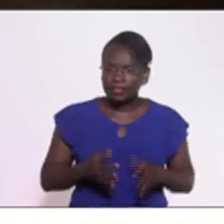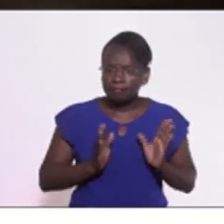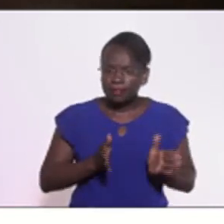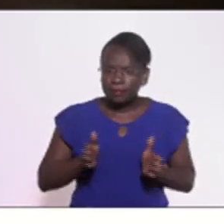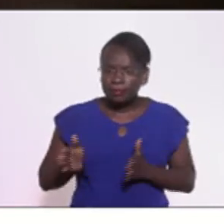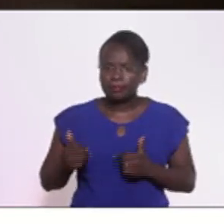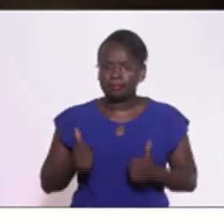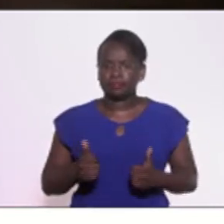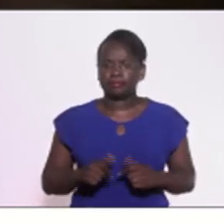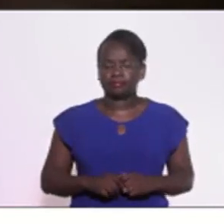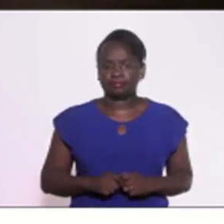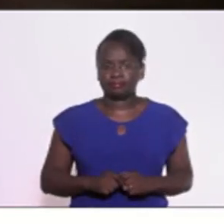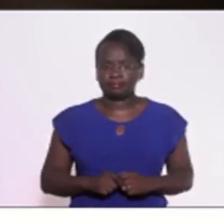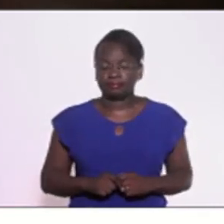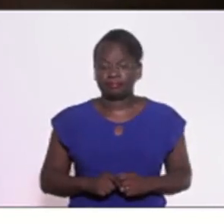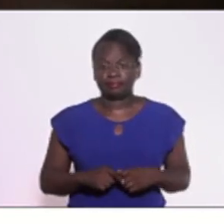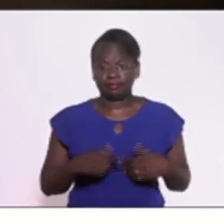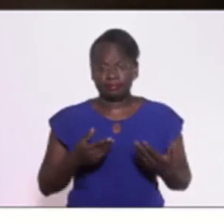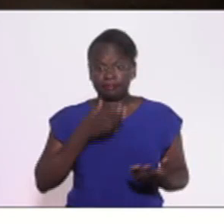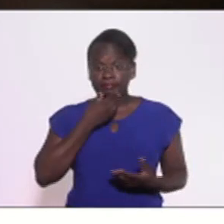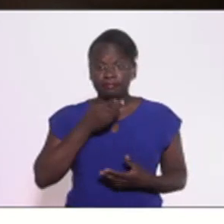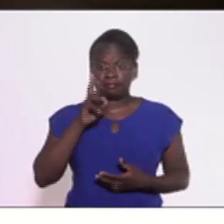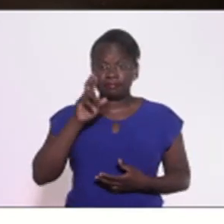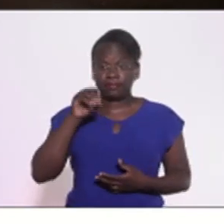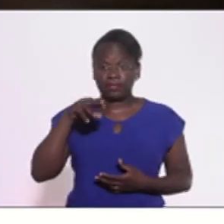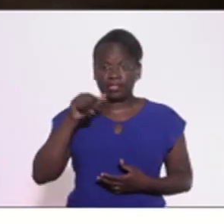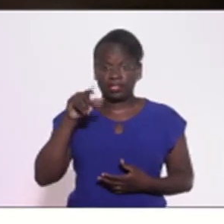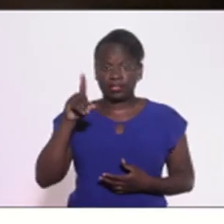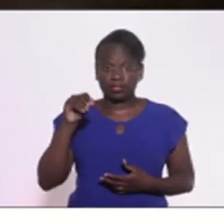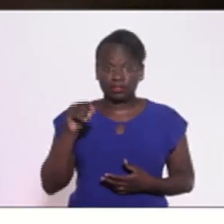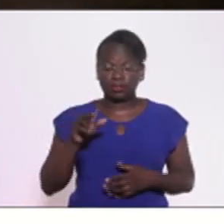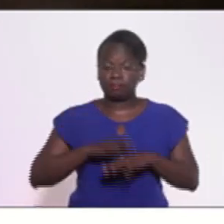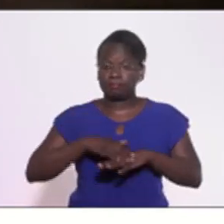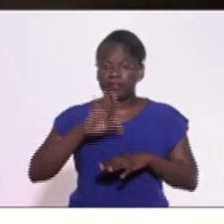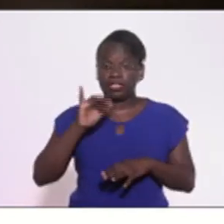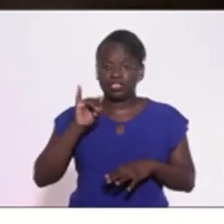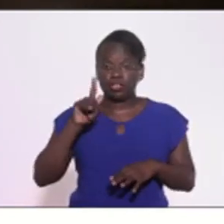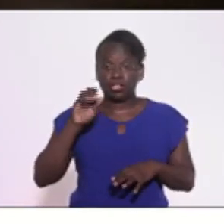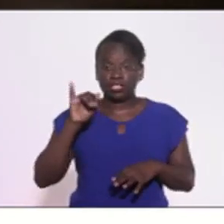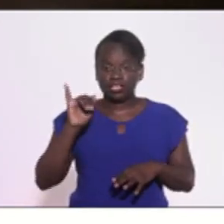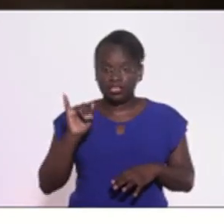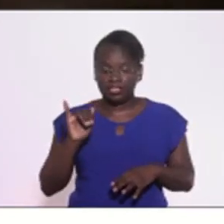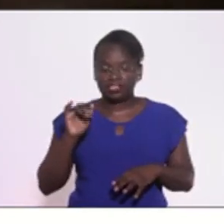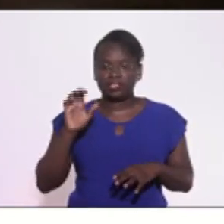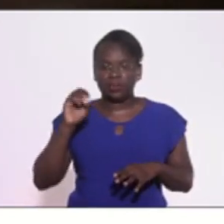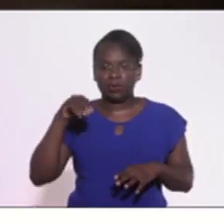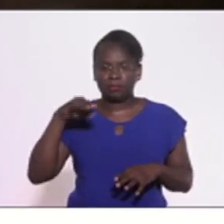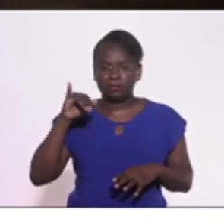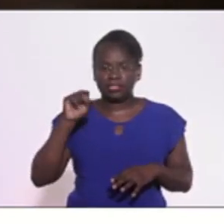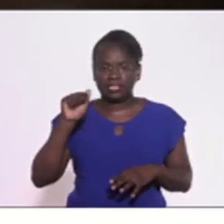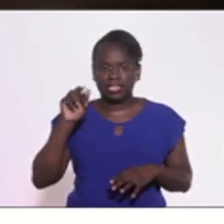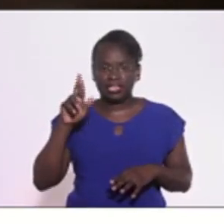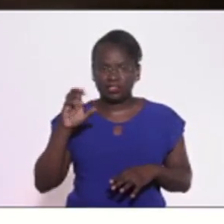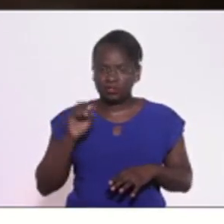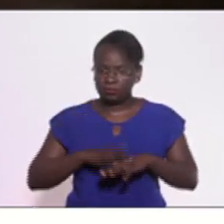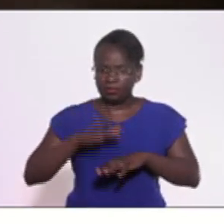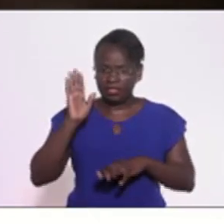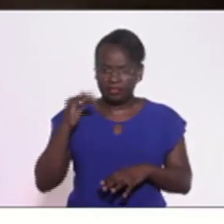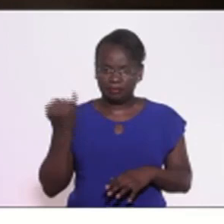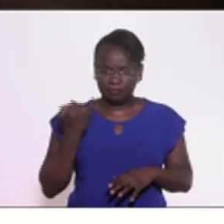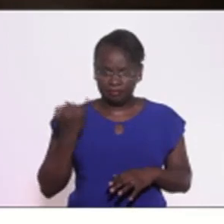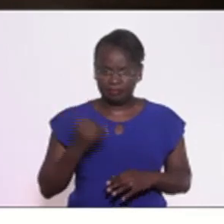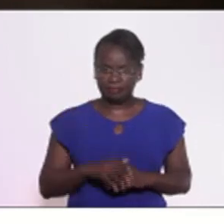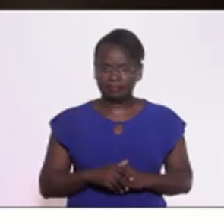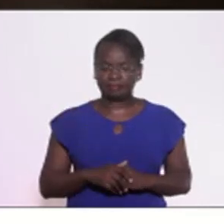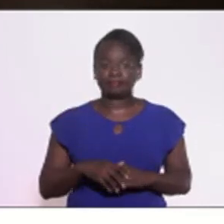assertivamente. O Ronaldo é o mais iogue dos comissários e o mais comissário dos iogues. Quer